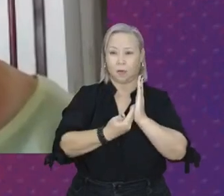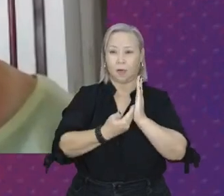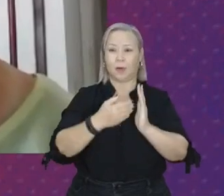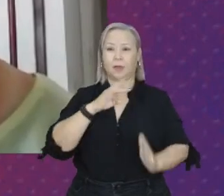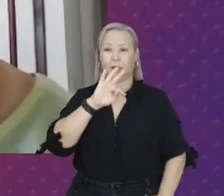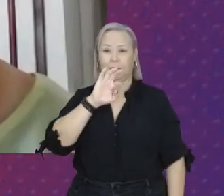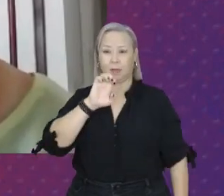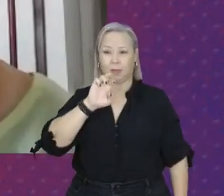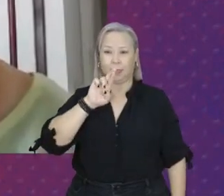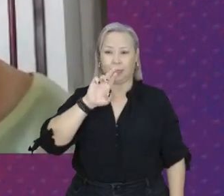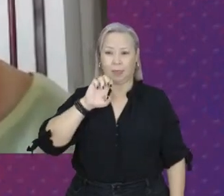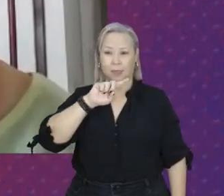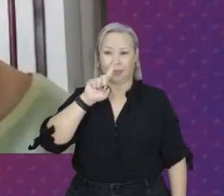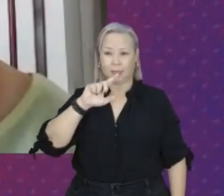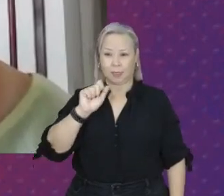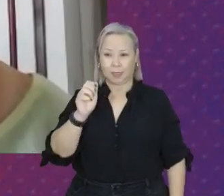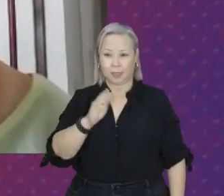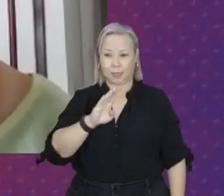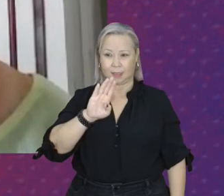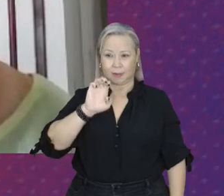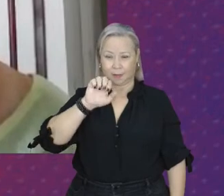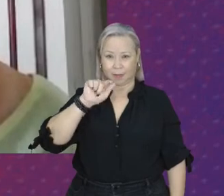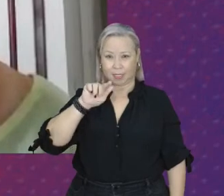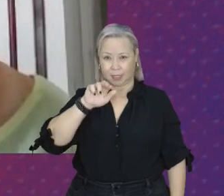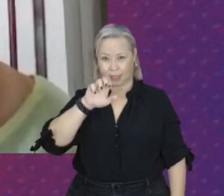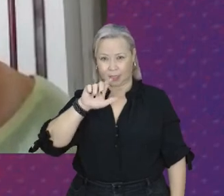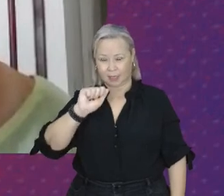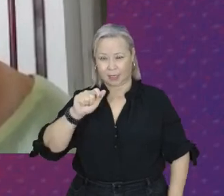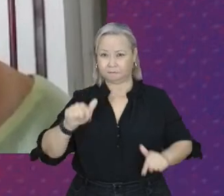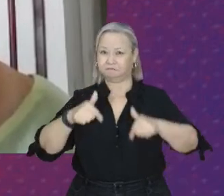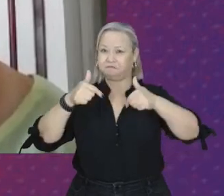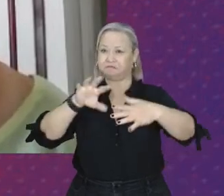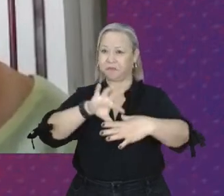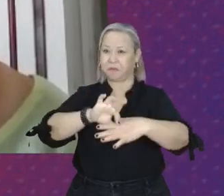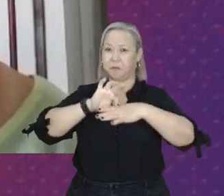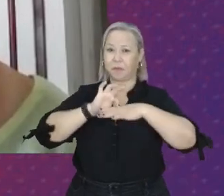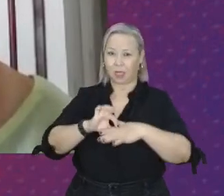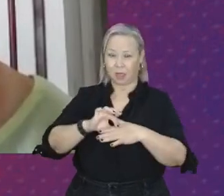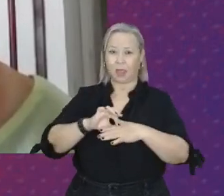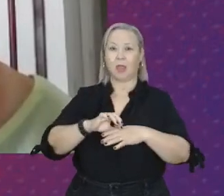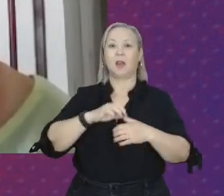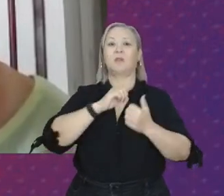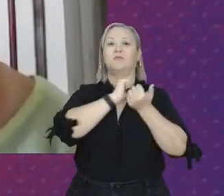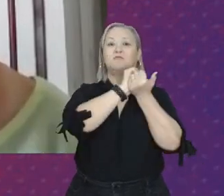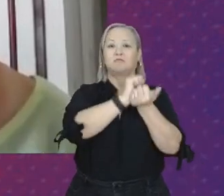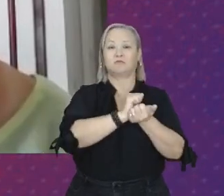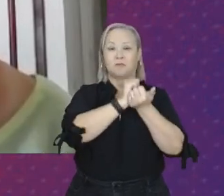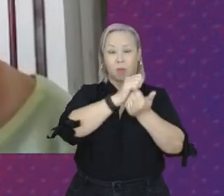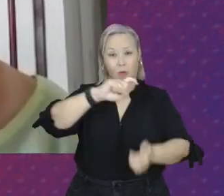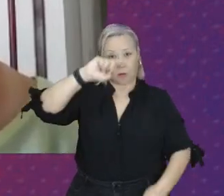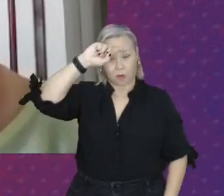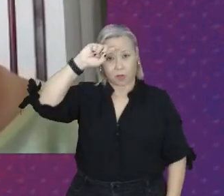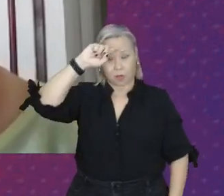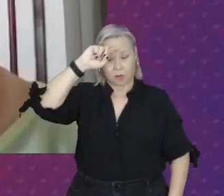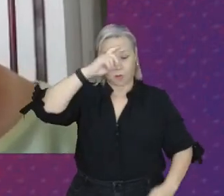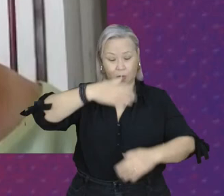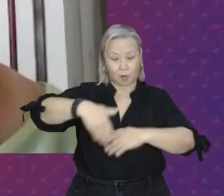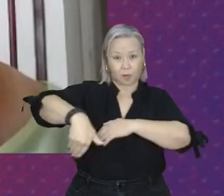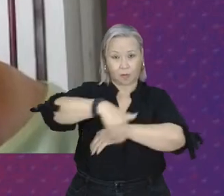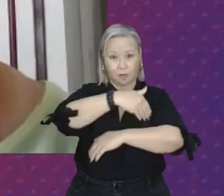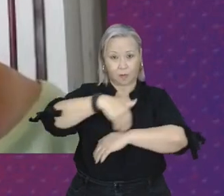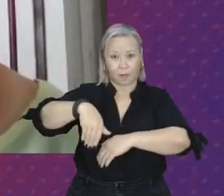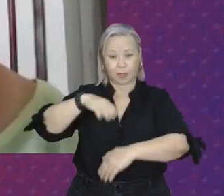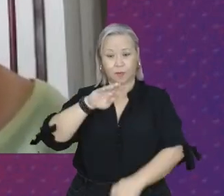Benguela, que esteve à frente e liderou um quilombo no Vale do Guaporé, no Mato Grosso,